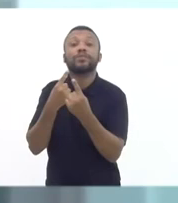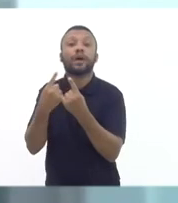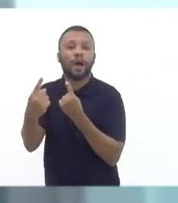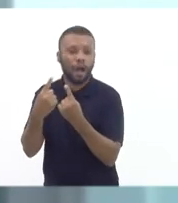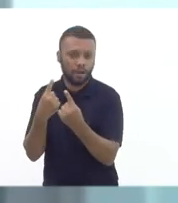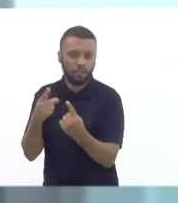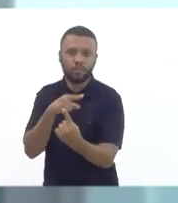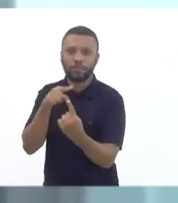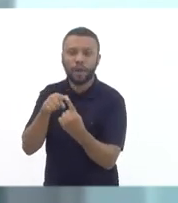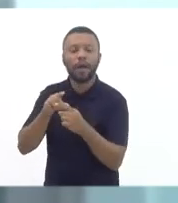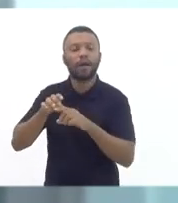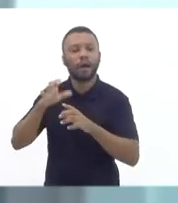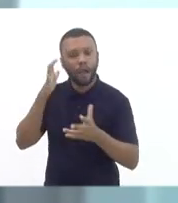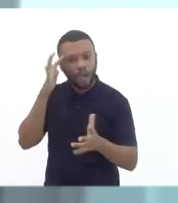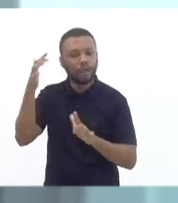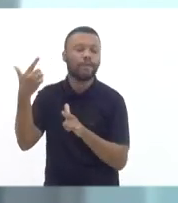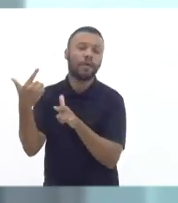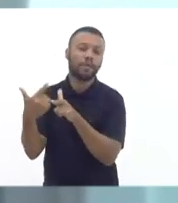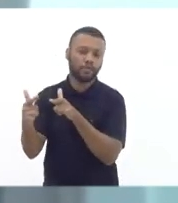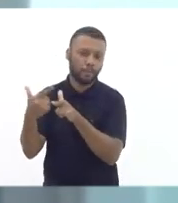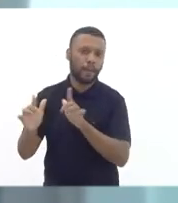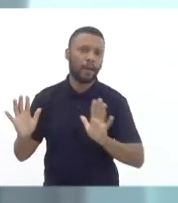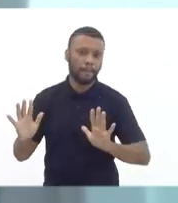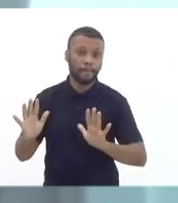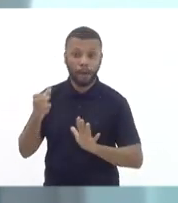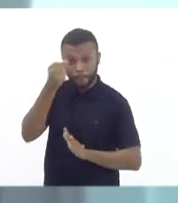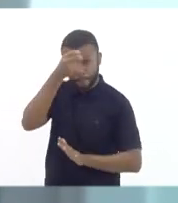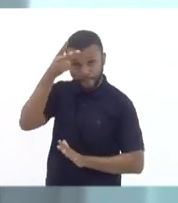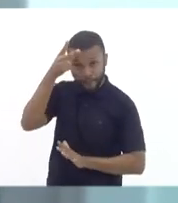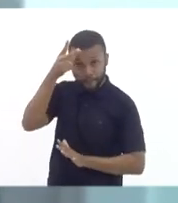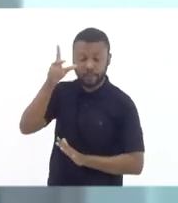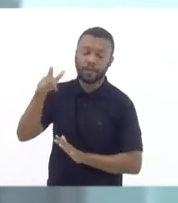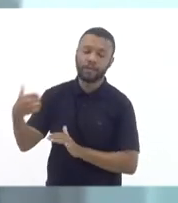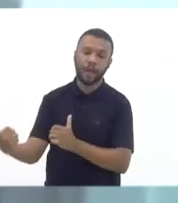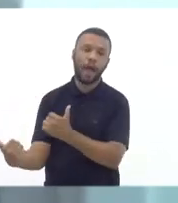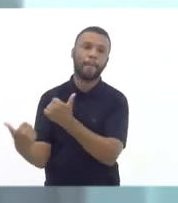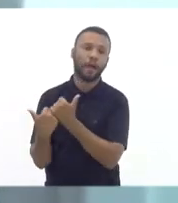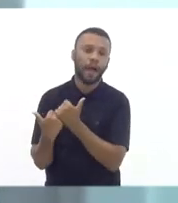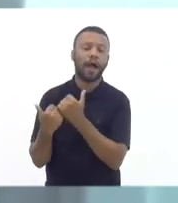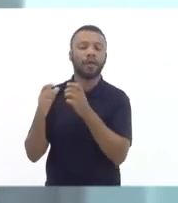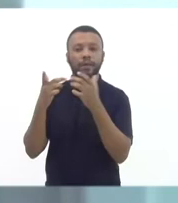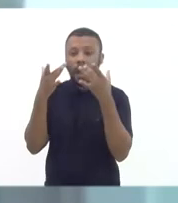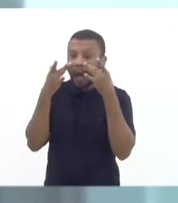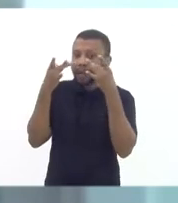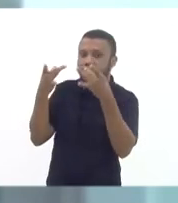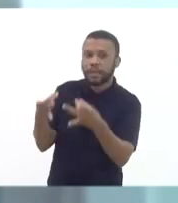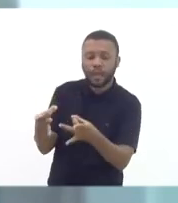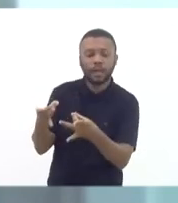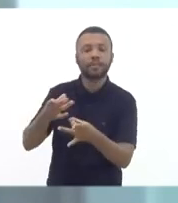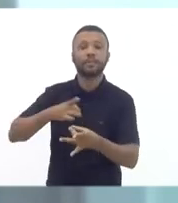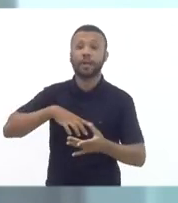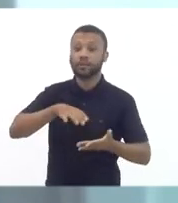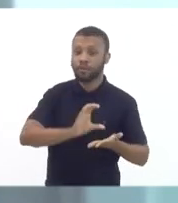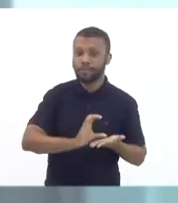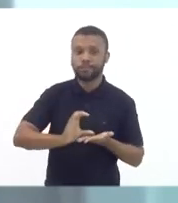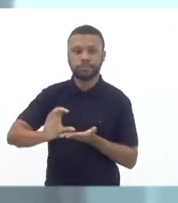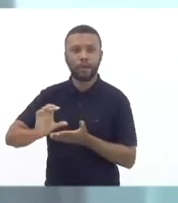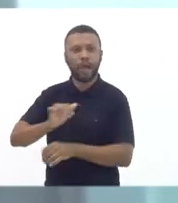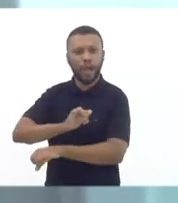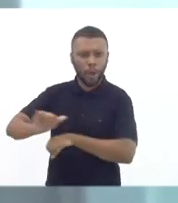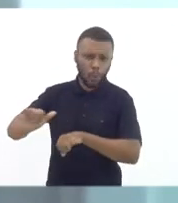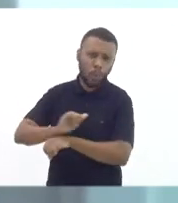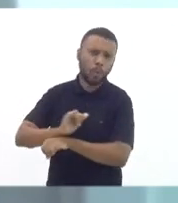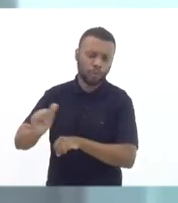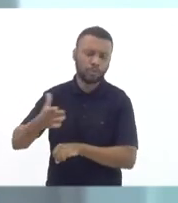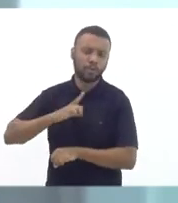buscar resolver essas questões. O prefeito, ele tem dado toda a atenção e disponibilizado todos os recursos.